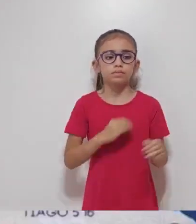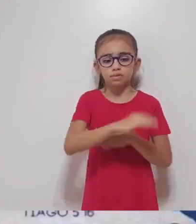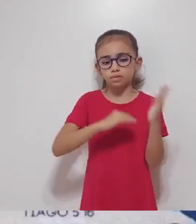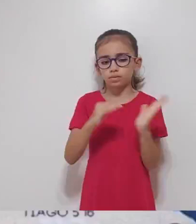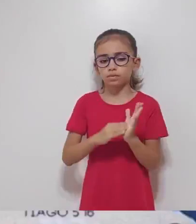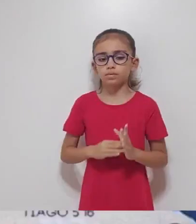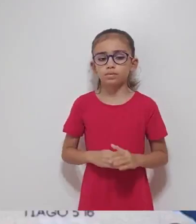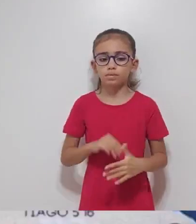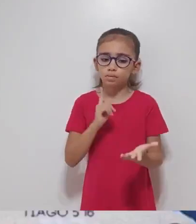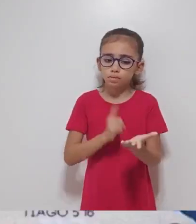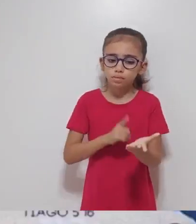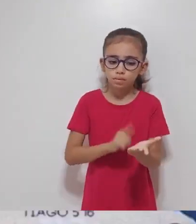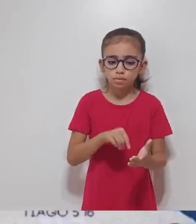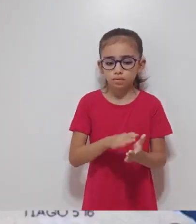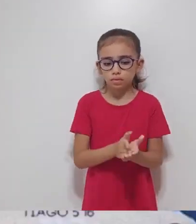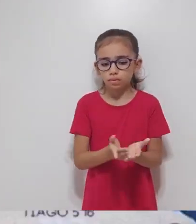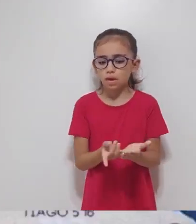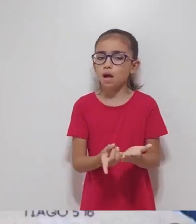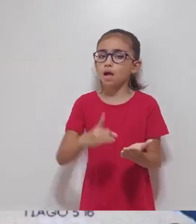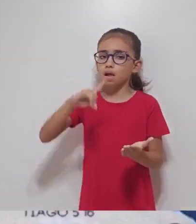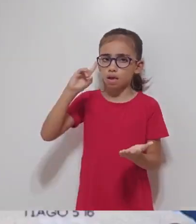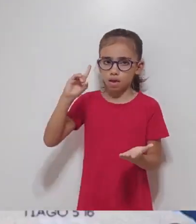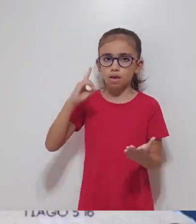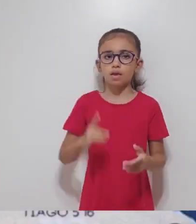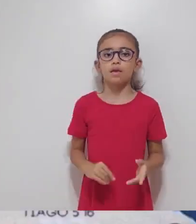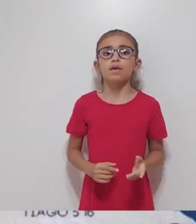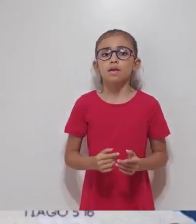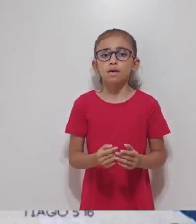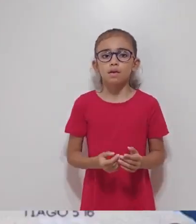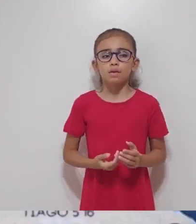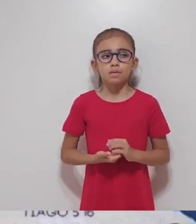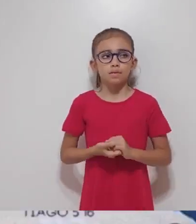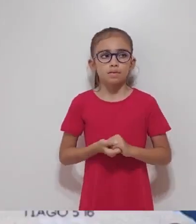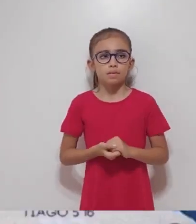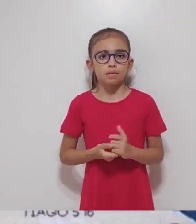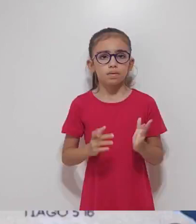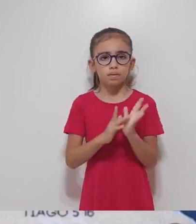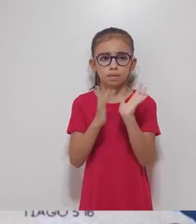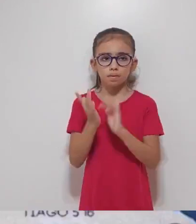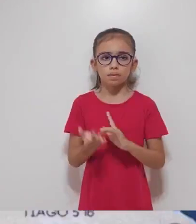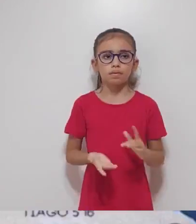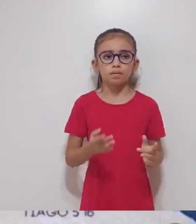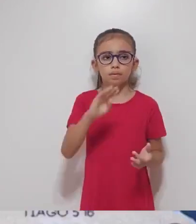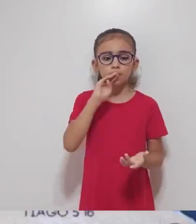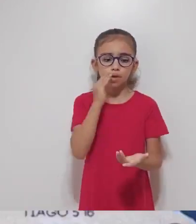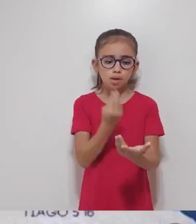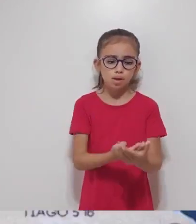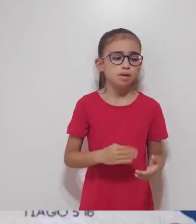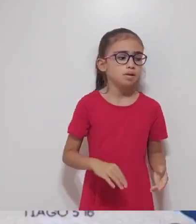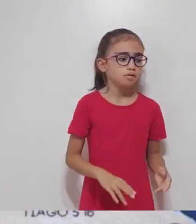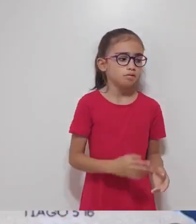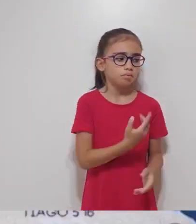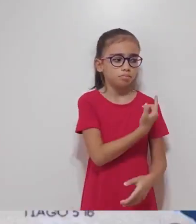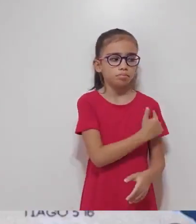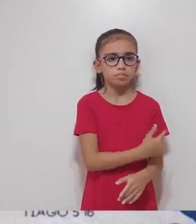contanto que essa coisa esteja de acordo com a vontade de Deus. Jesus nos prometeu que